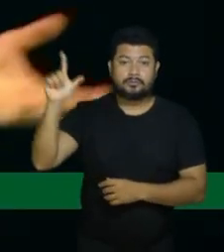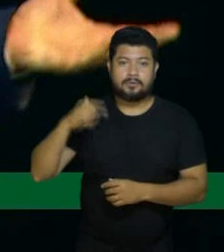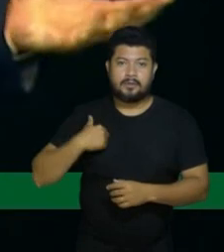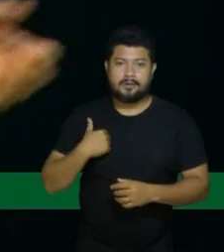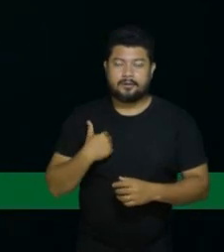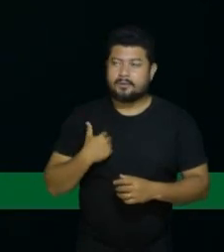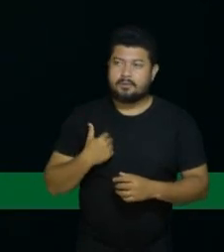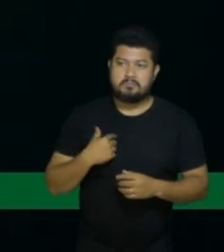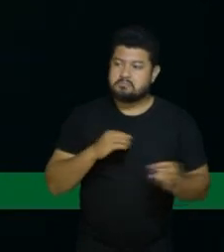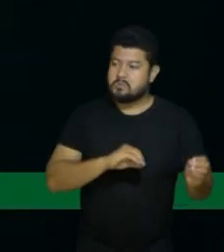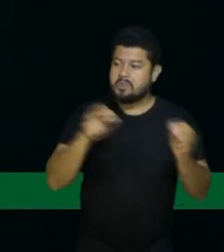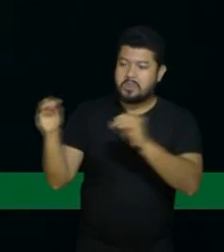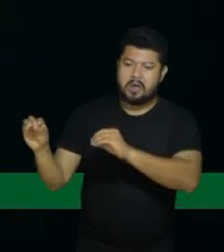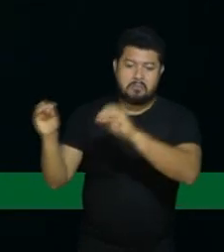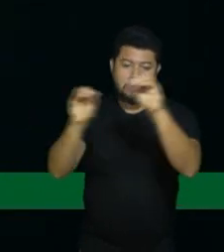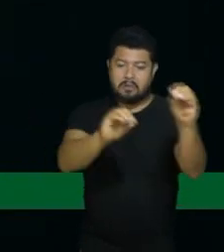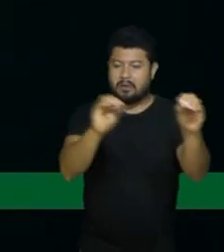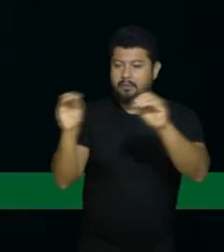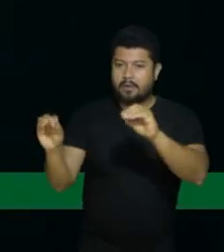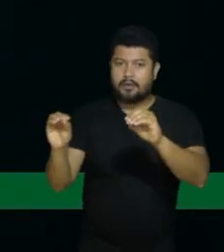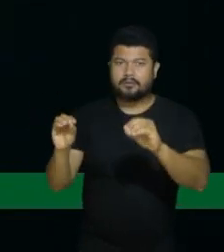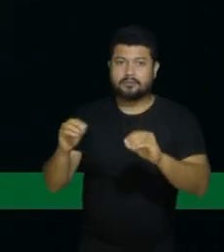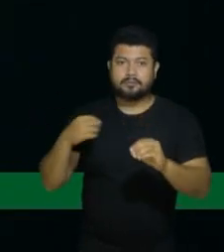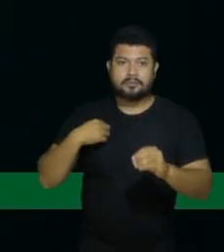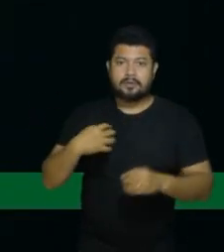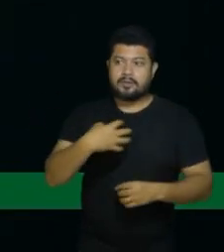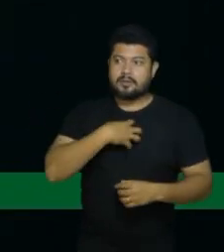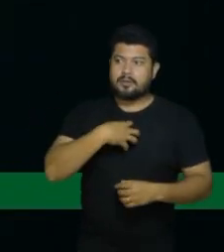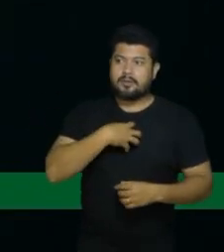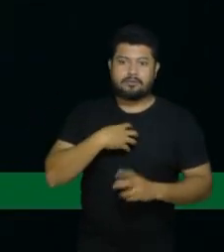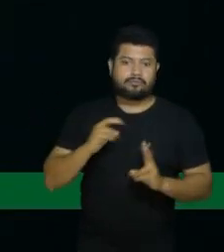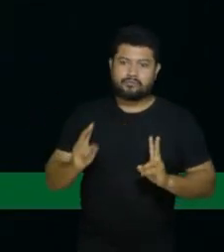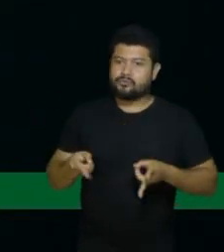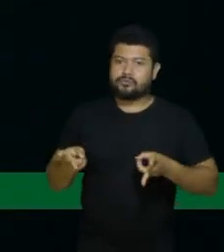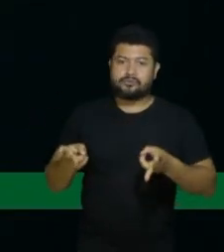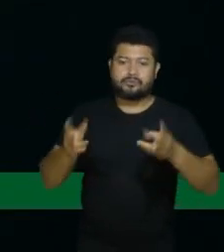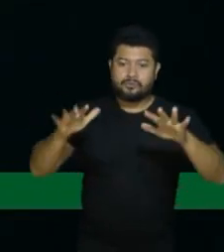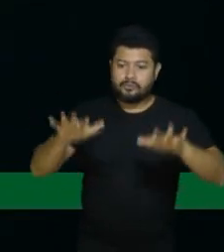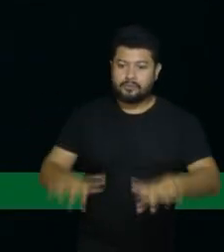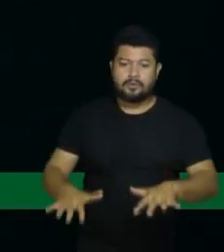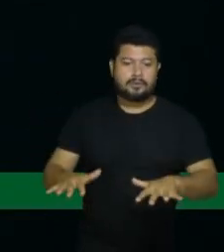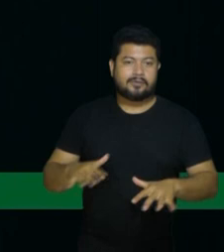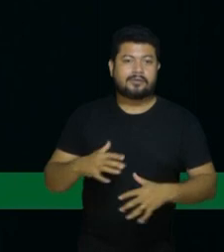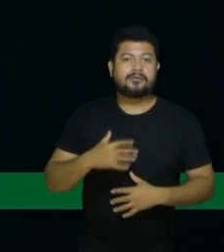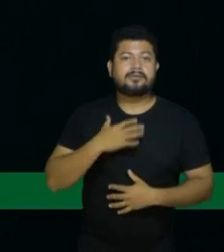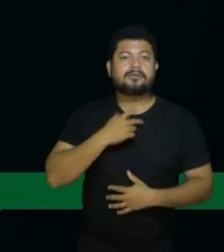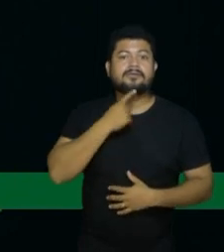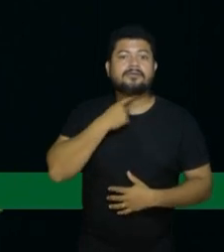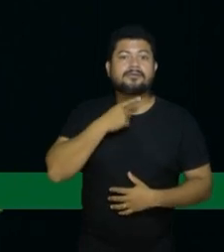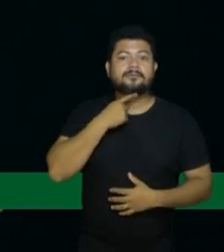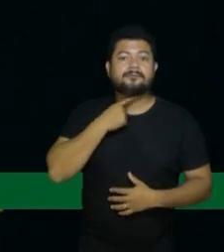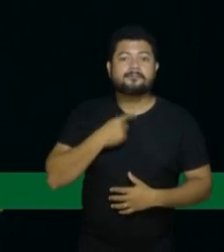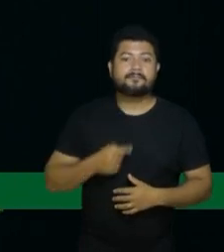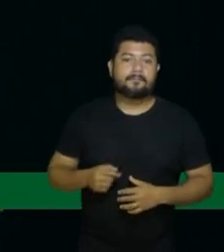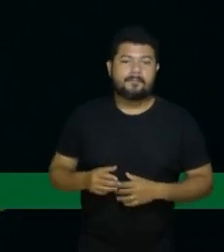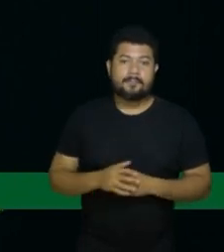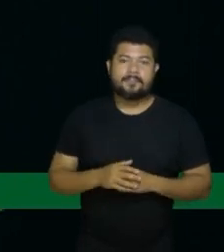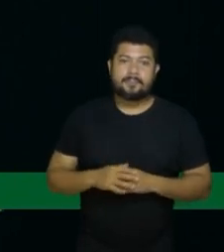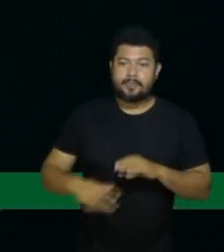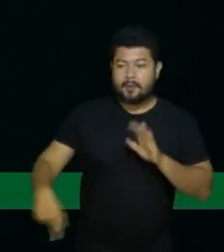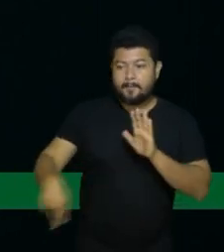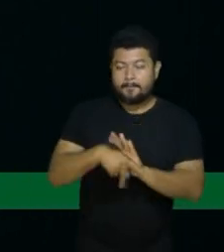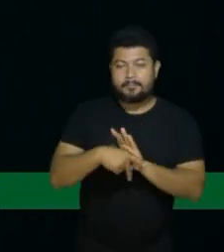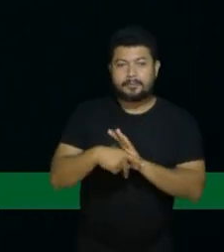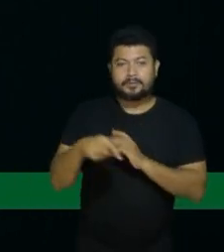É isso aí né est falando isso para cutucar também esse lado bom de pertencer